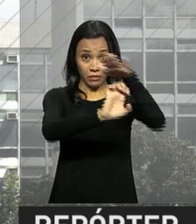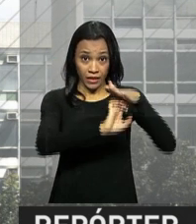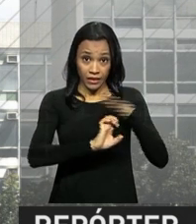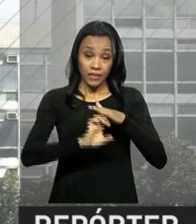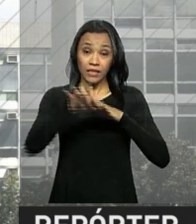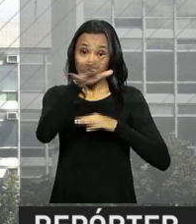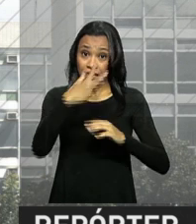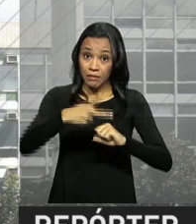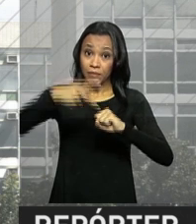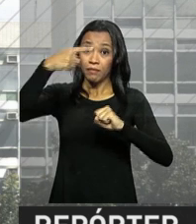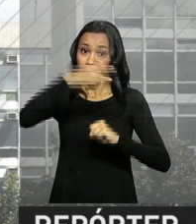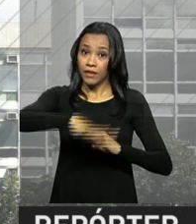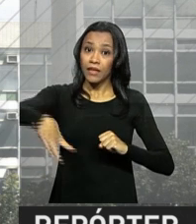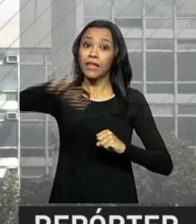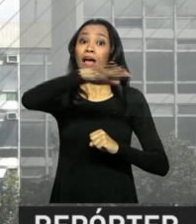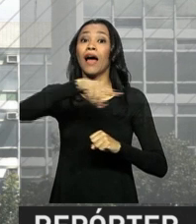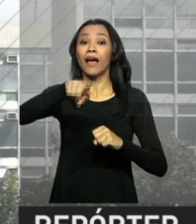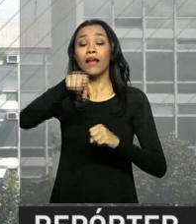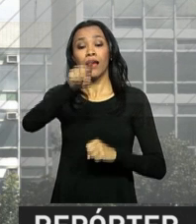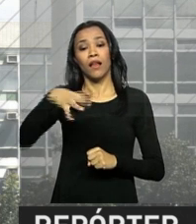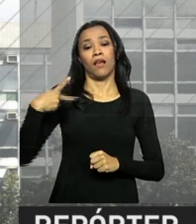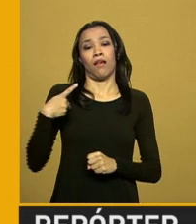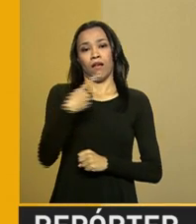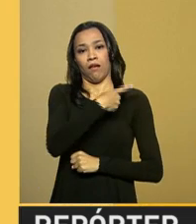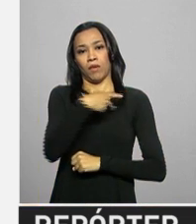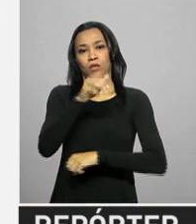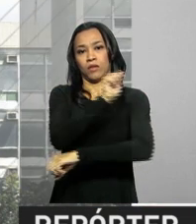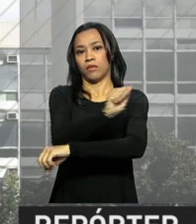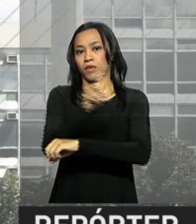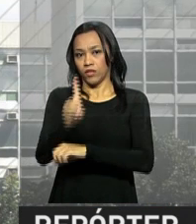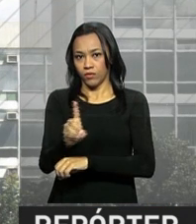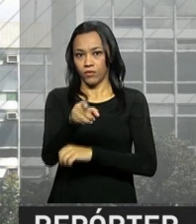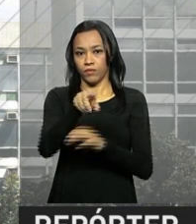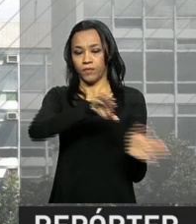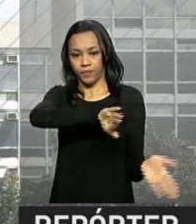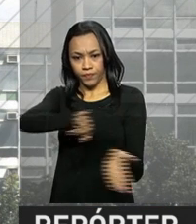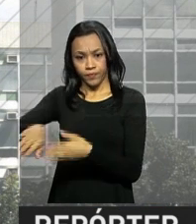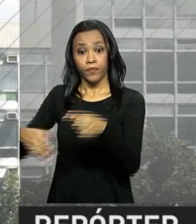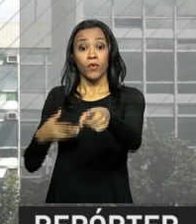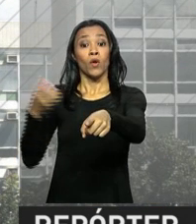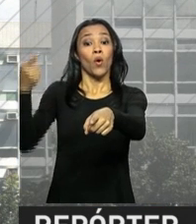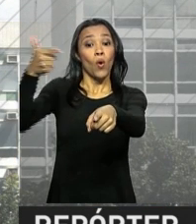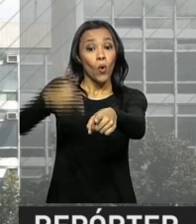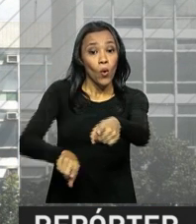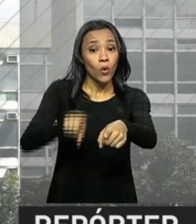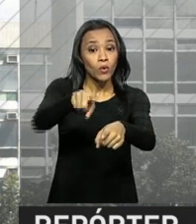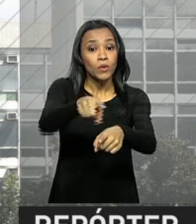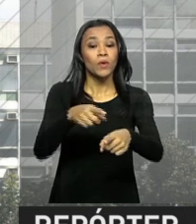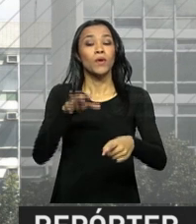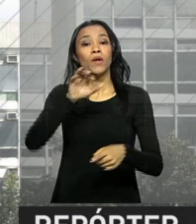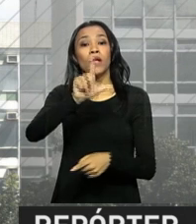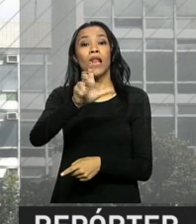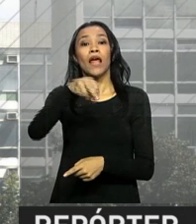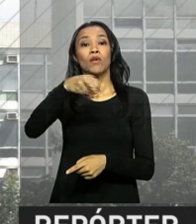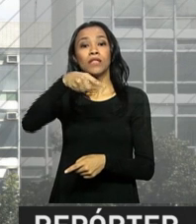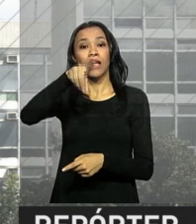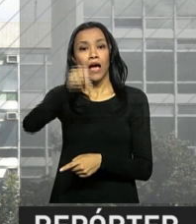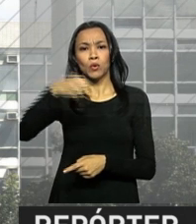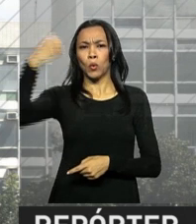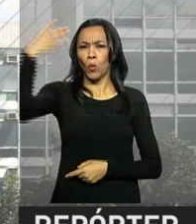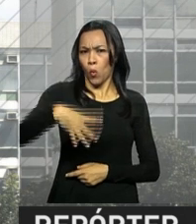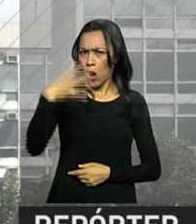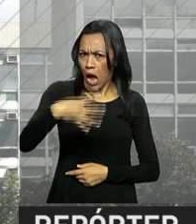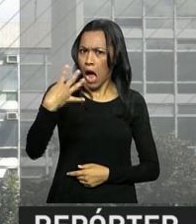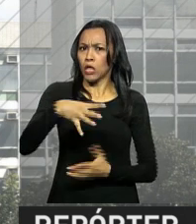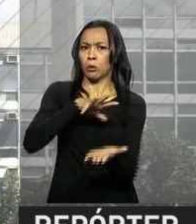pública. Nogueira é pastor da Assembleia de Deus. O novo ministro do Esporte é Leonardo Pisciani, que está no quarto mandato de